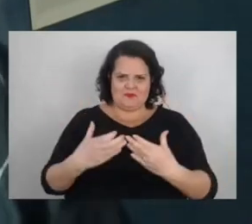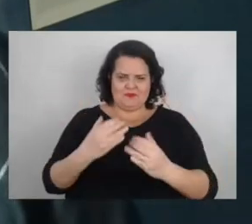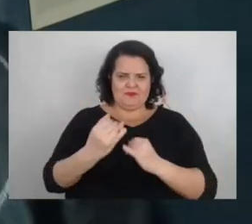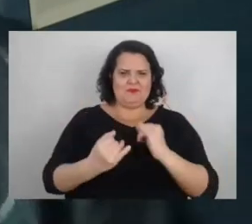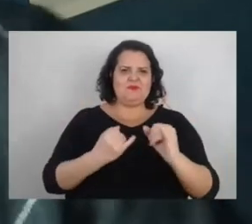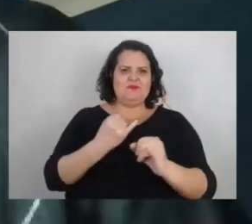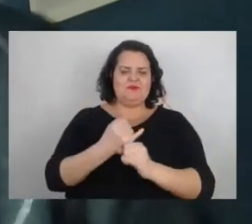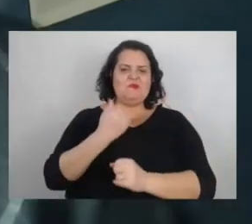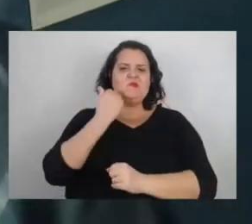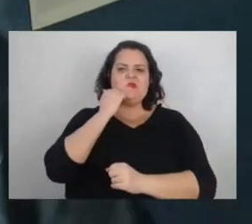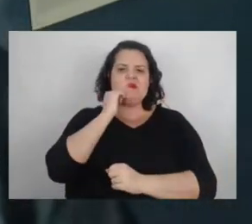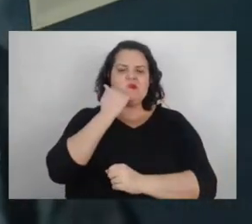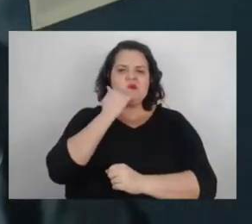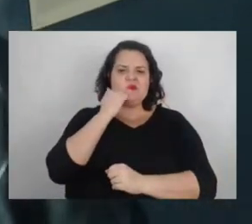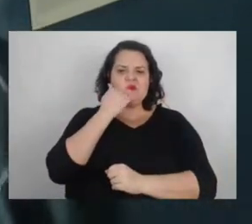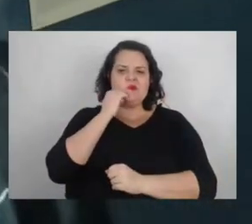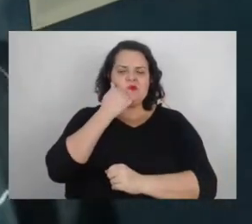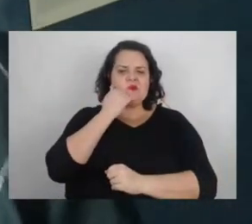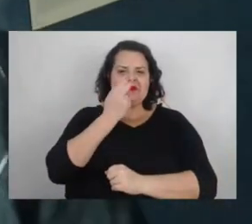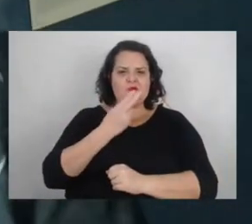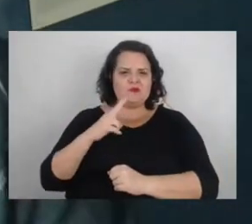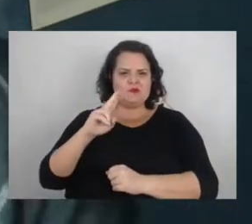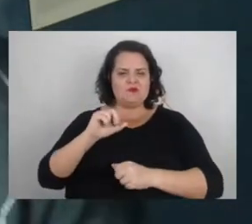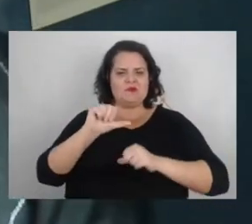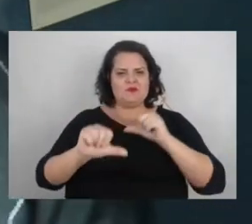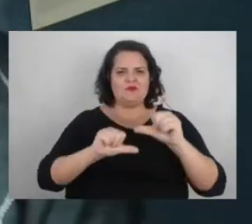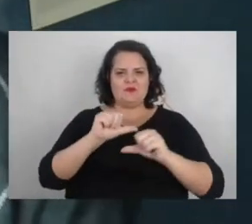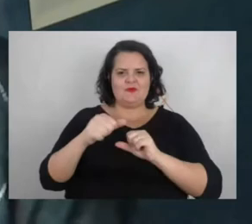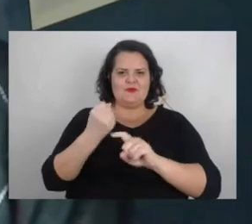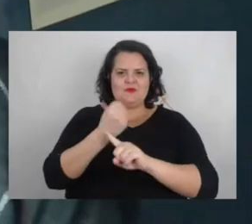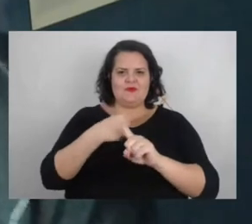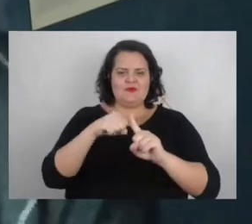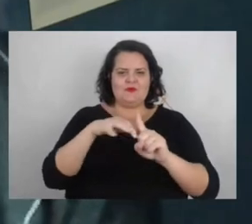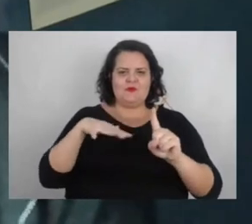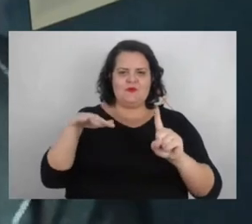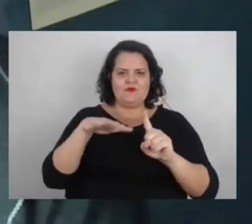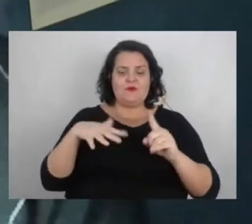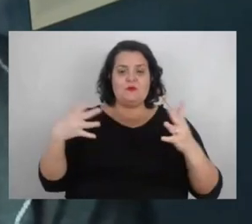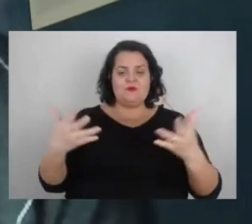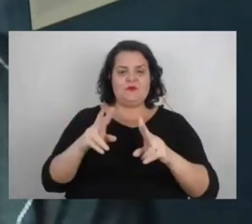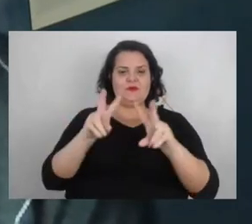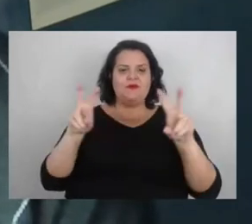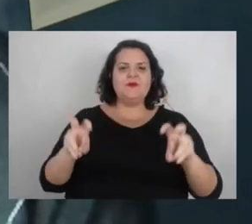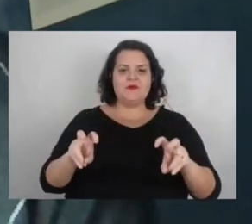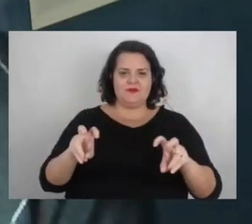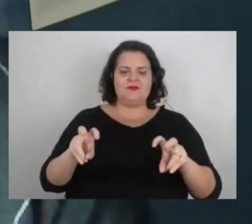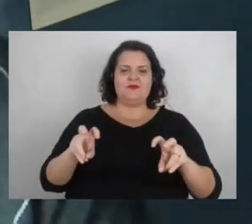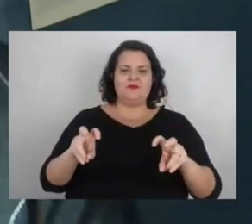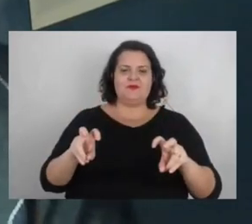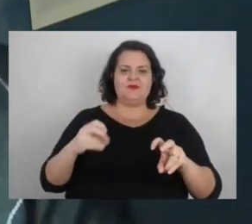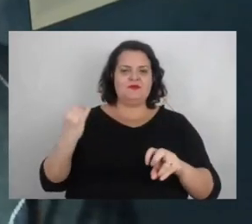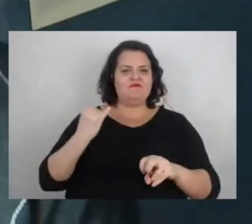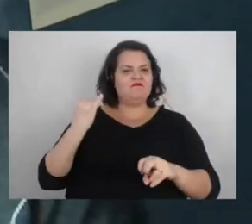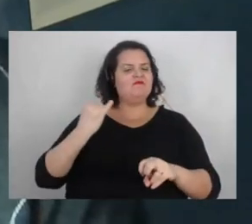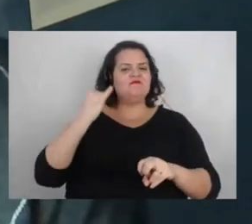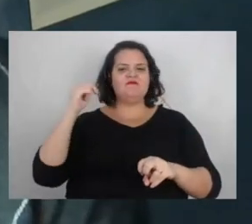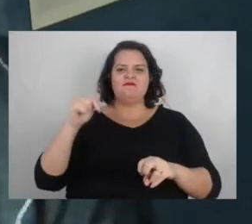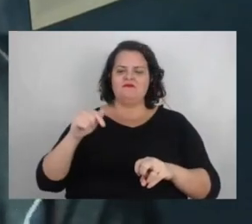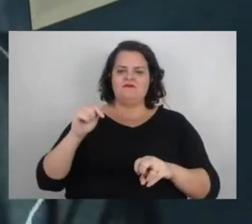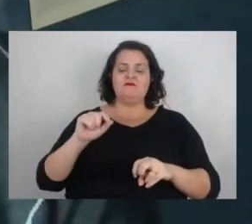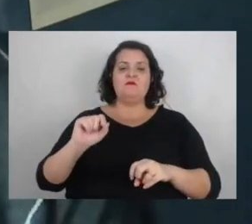Universidade, Transformações para a Sociedade. Hoje o tema dessa mesa, muito importante, que a gente vai tratar de